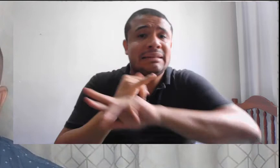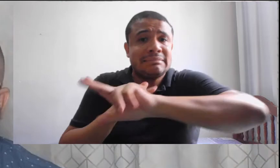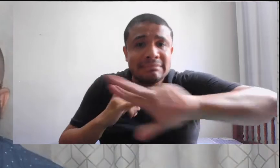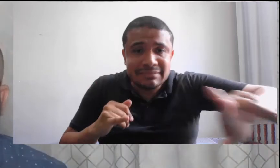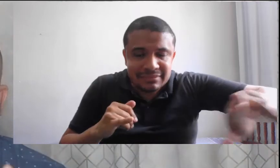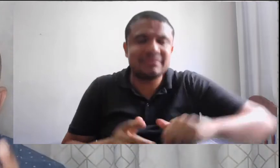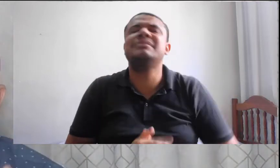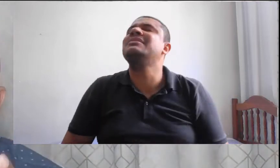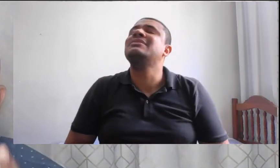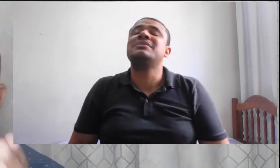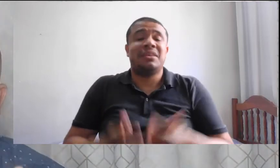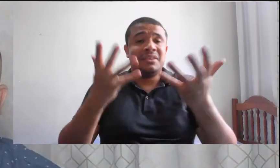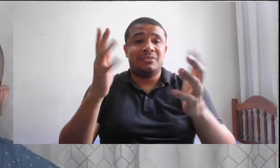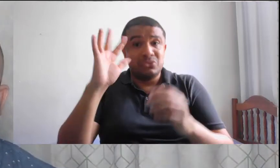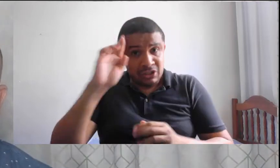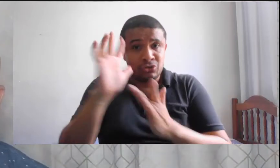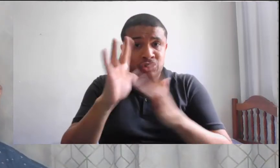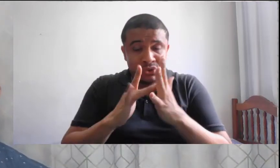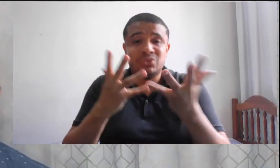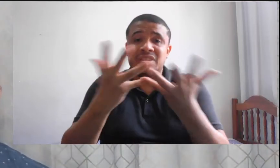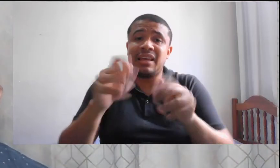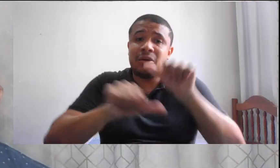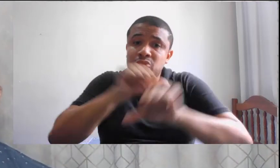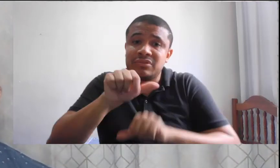O Senhor quer transformar a sua história.